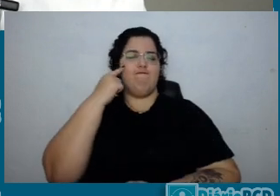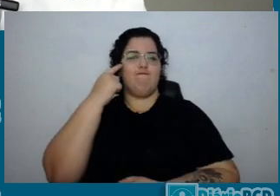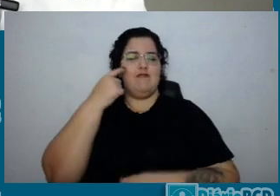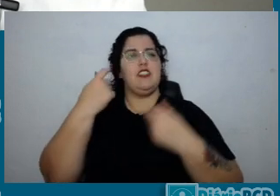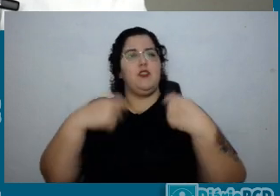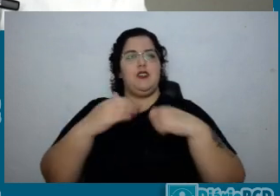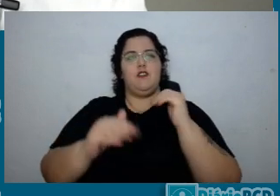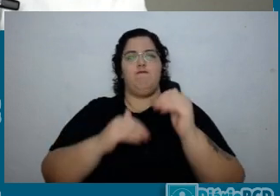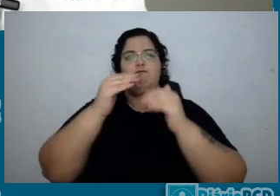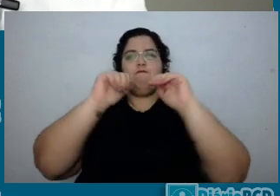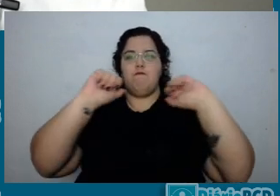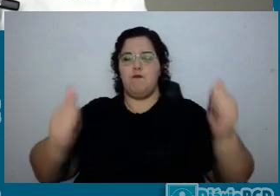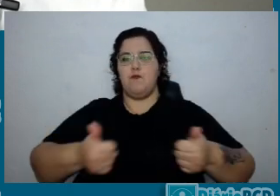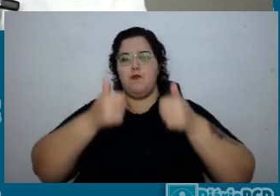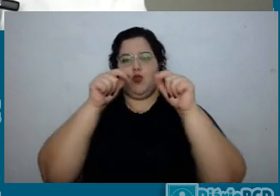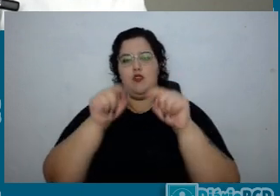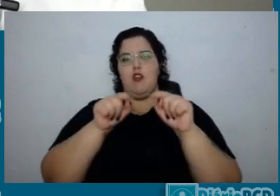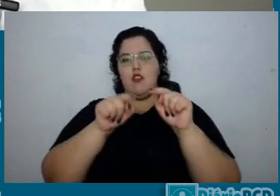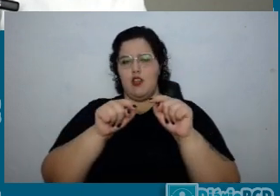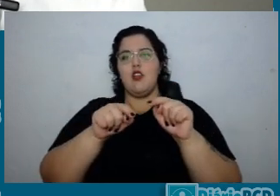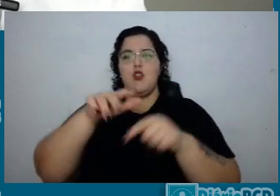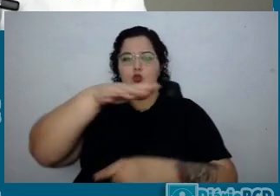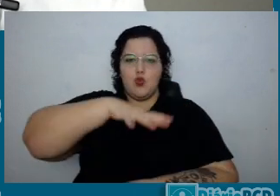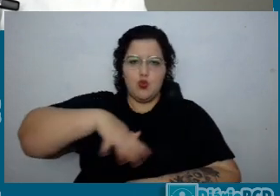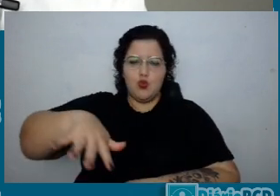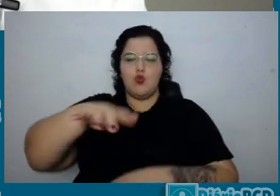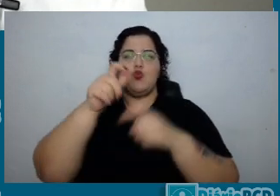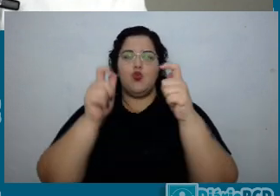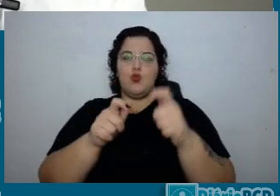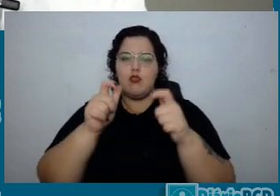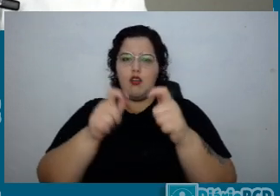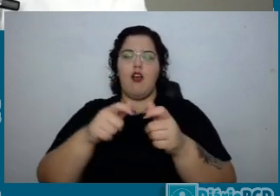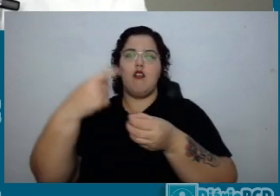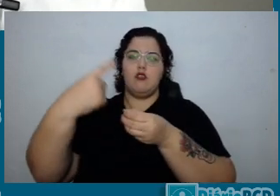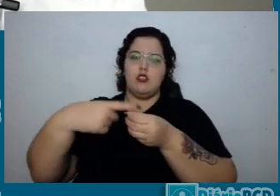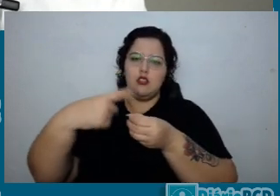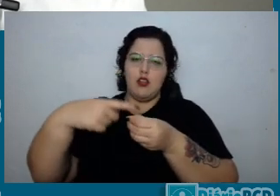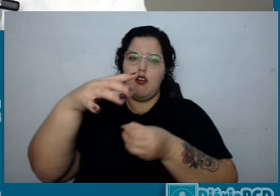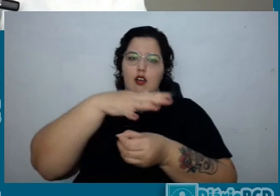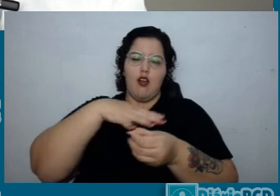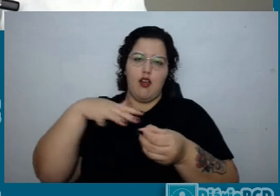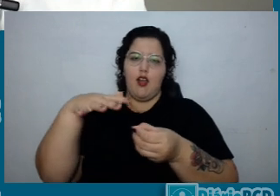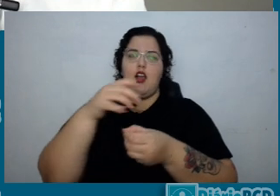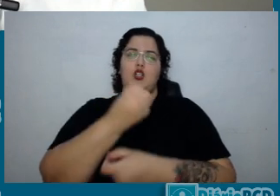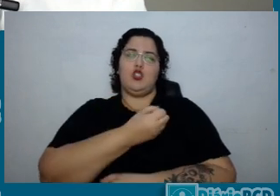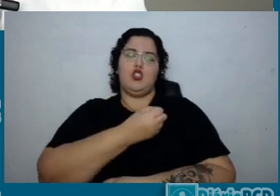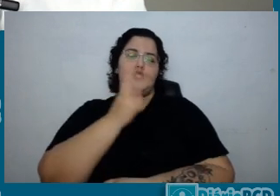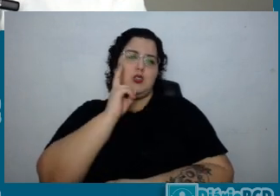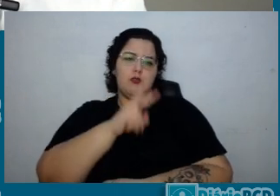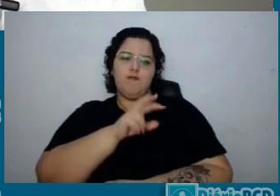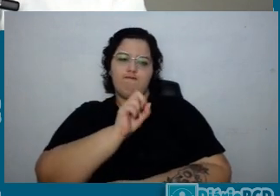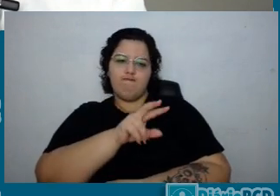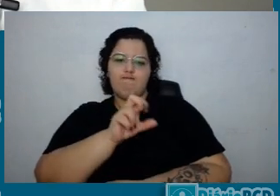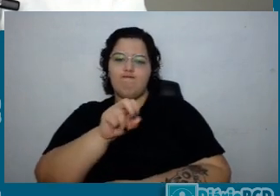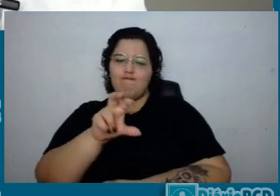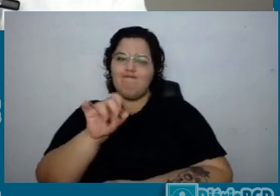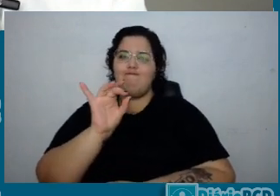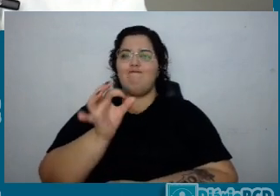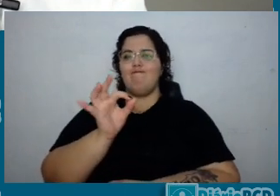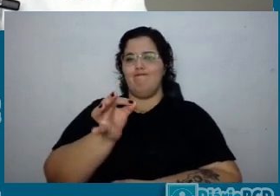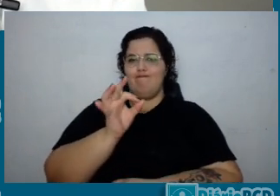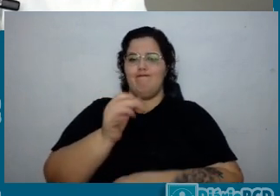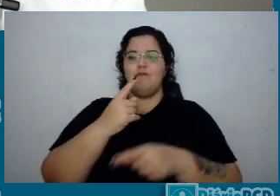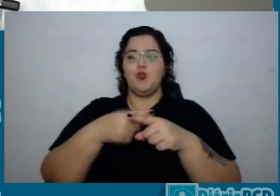objetivos é avançar com o Viver Sem Limite, chegando nos territórios rurais, nos municípios com menores números de habitantes, porque